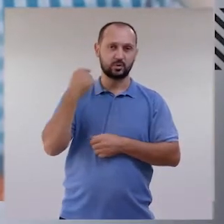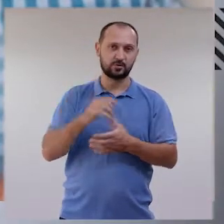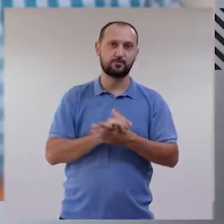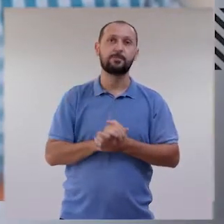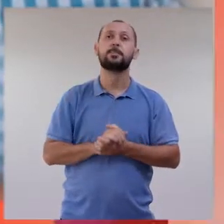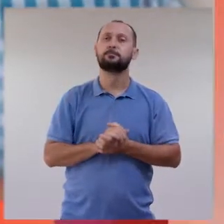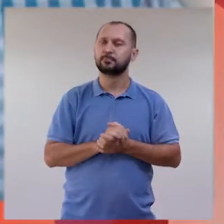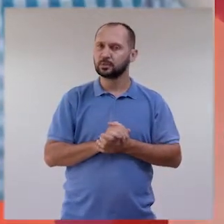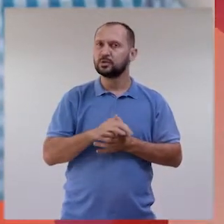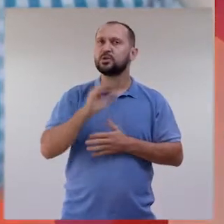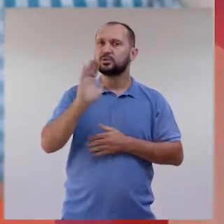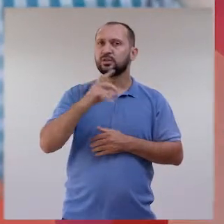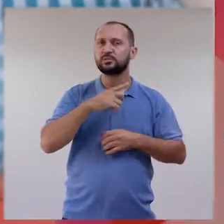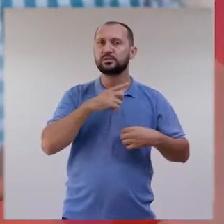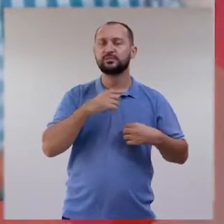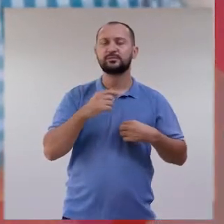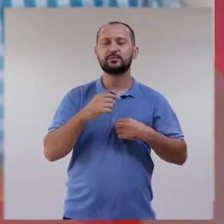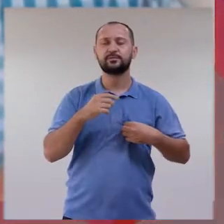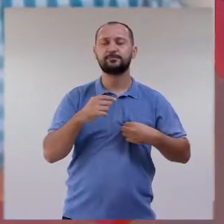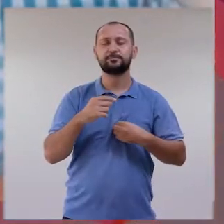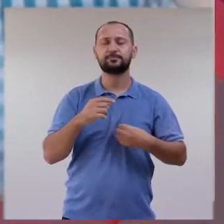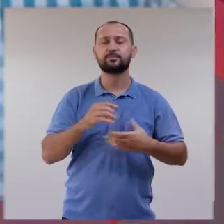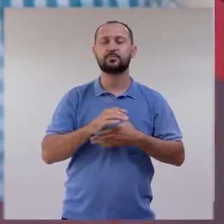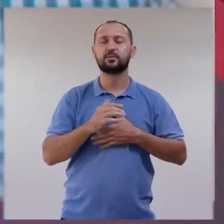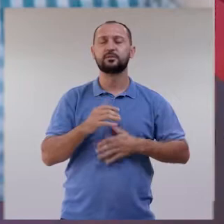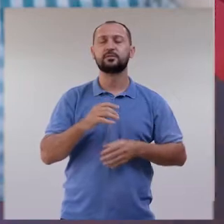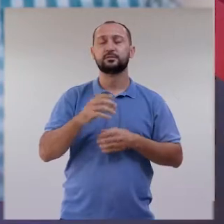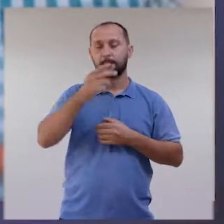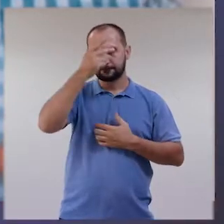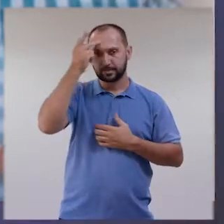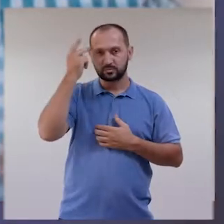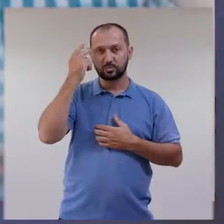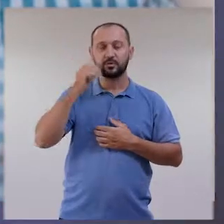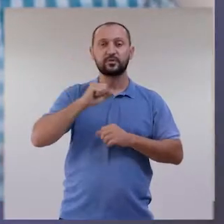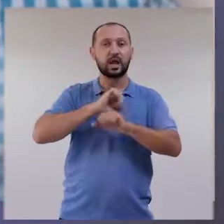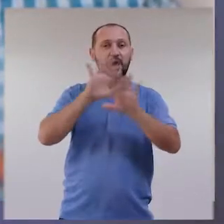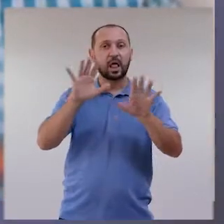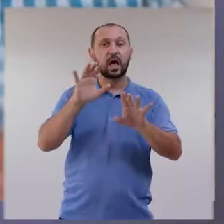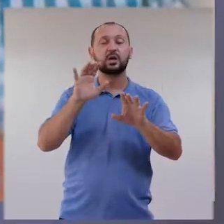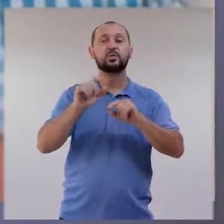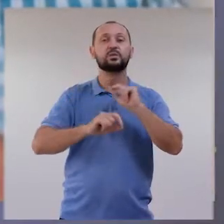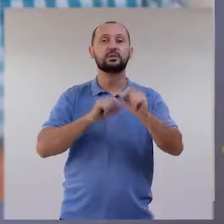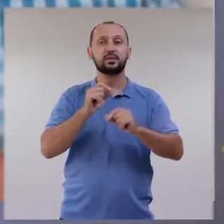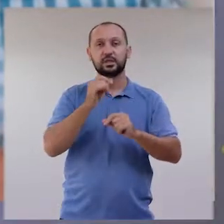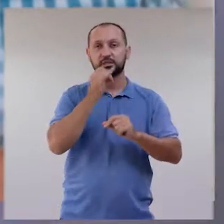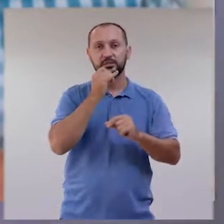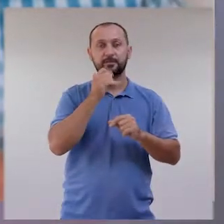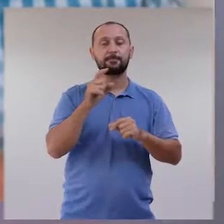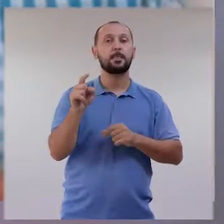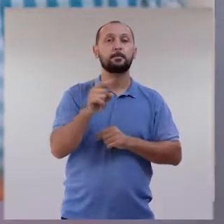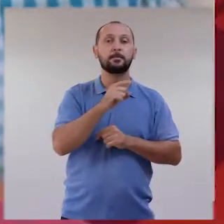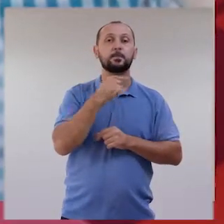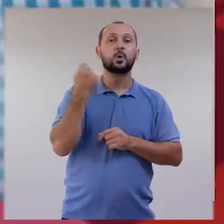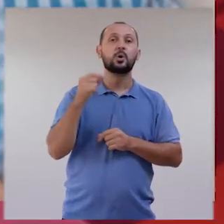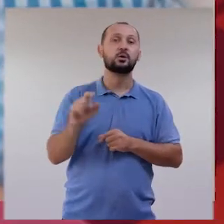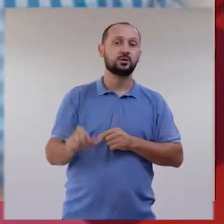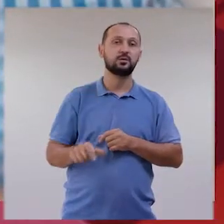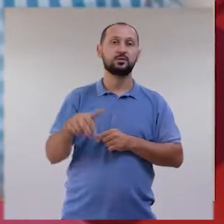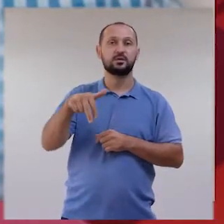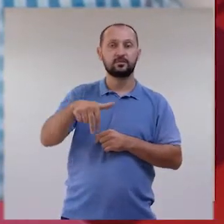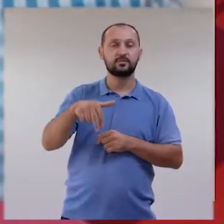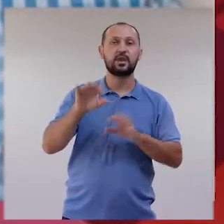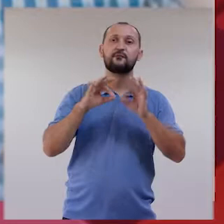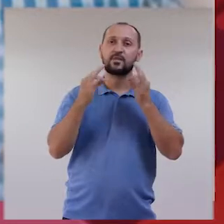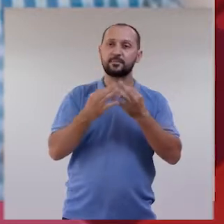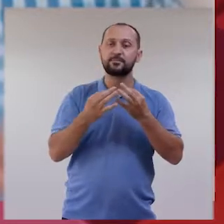pessoa que morreu. A gente já teve casos, né, de pessoas que deixam claro em vida que são doadores e morrem, e